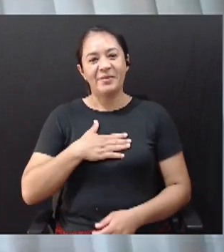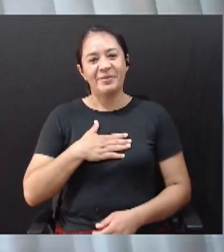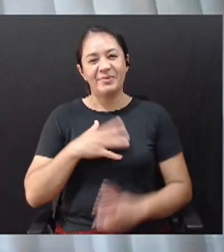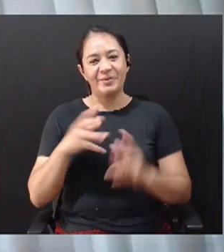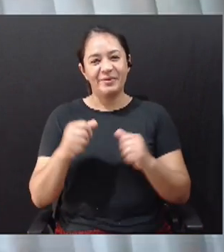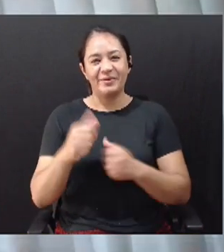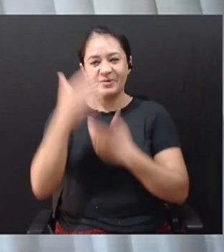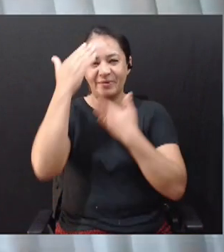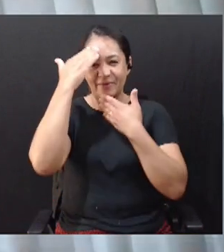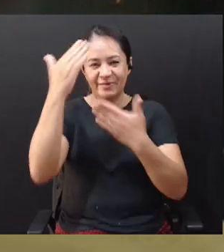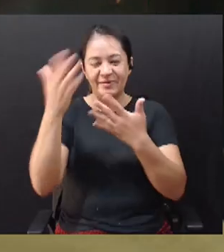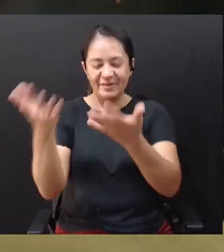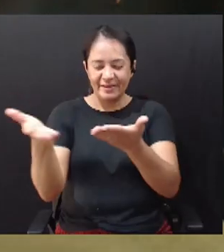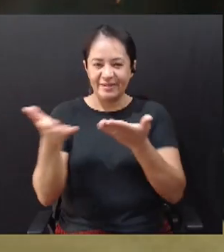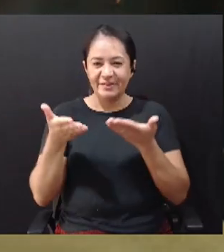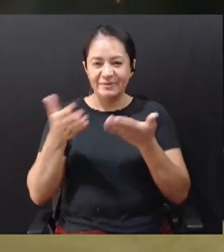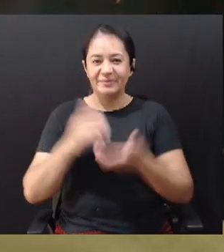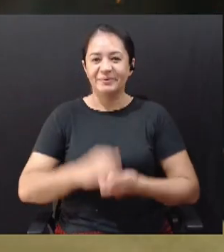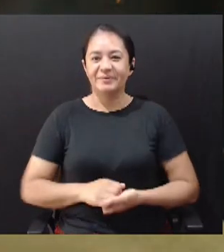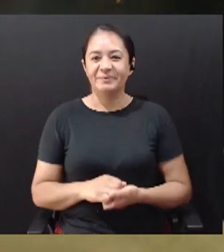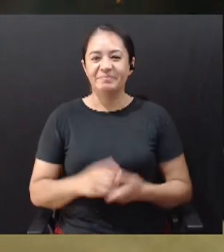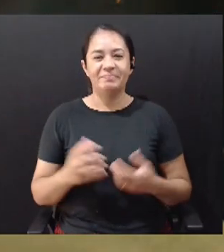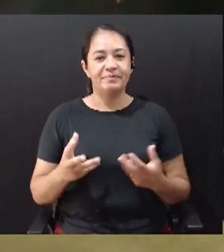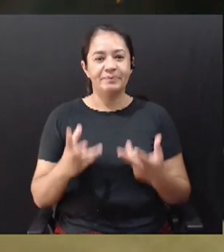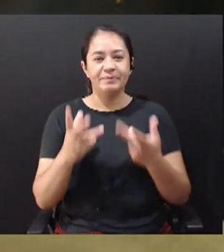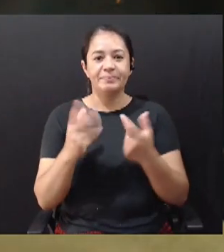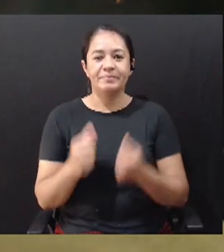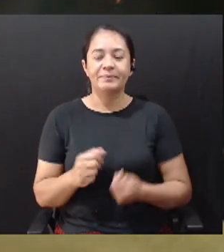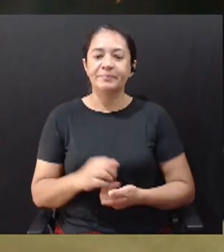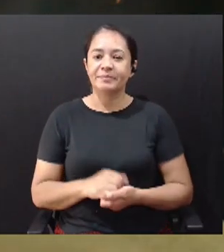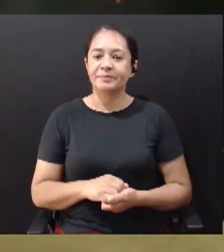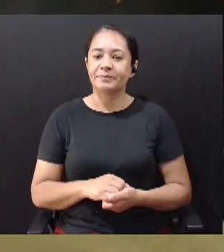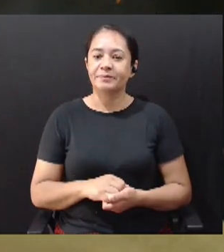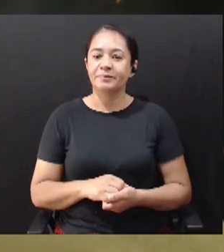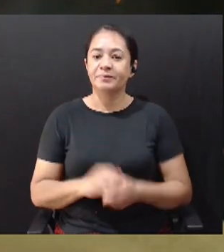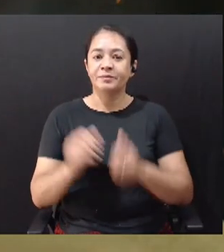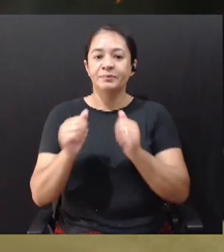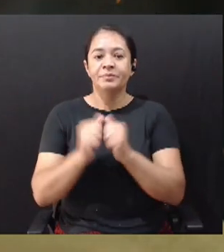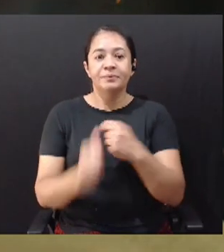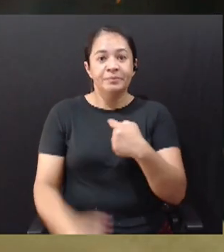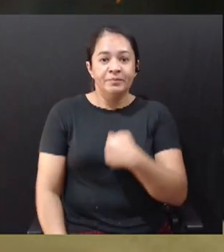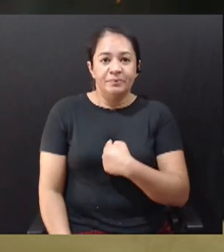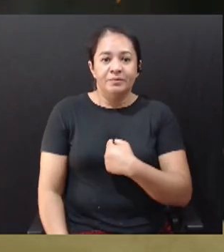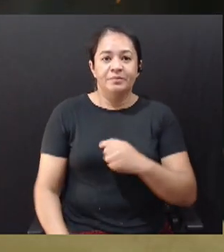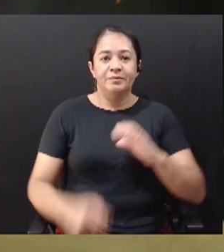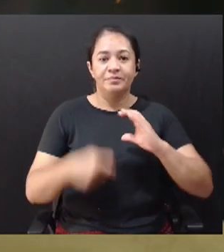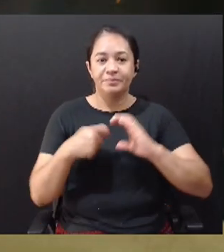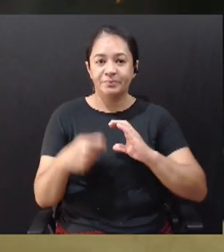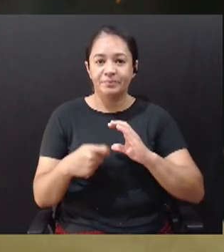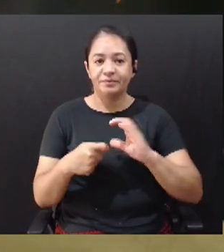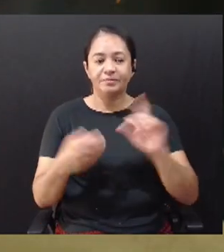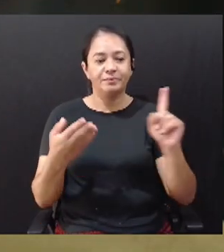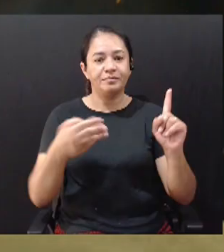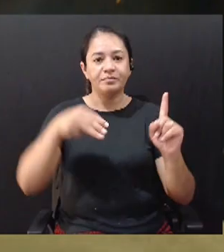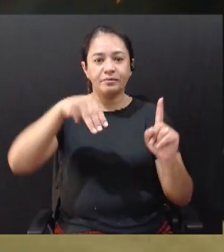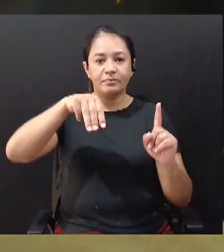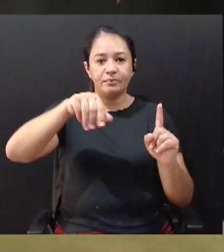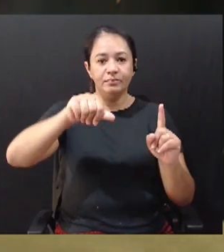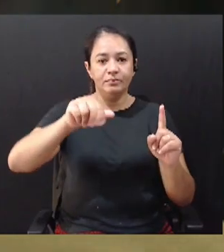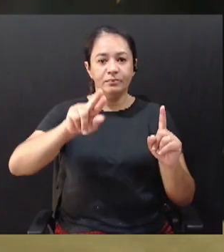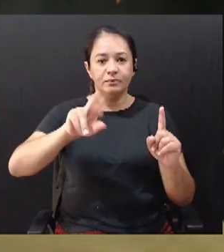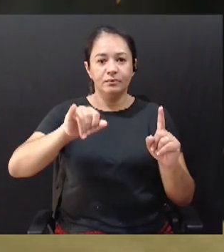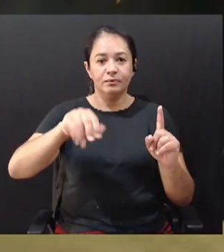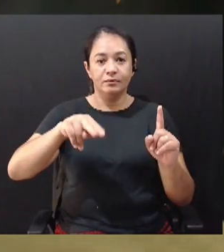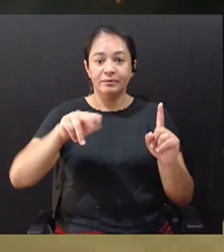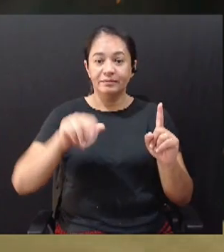pelo convite. Maravilhosa. E comigo aqui no estúdio está a Marina Santangelo. Ela